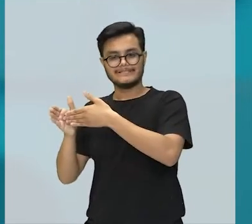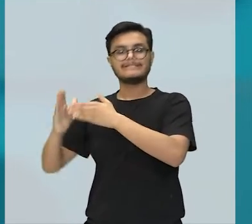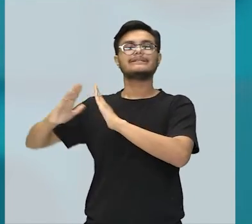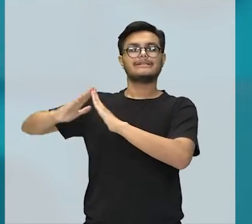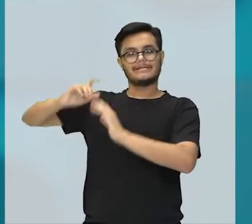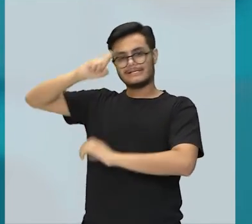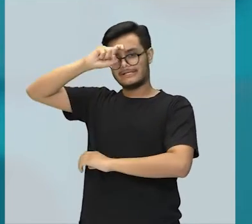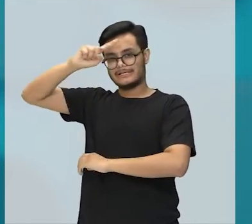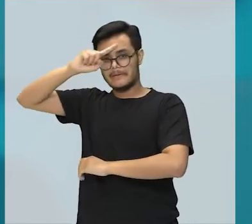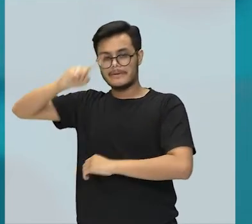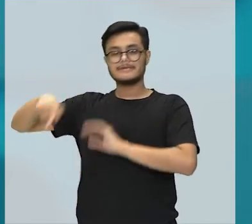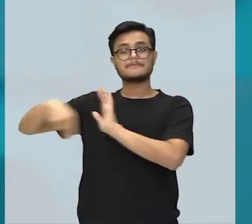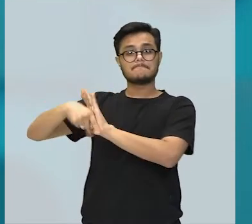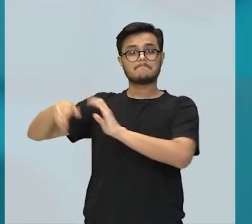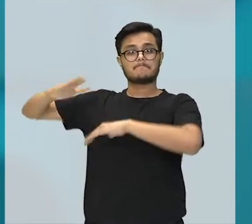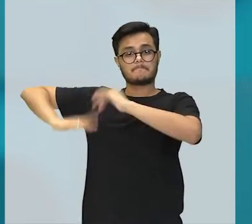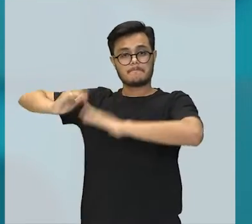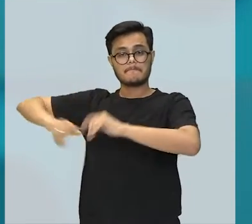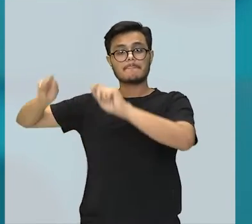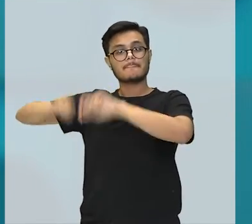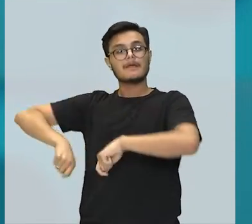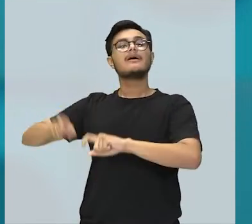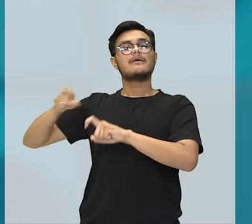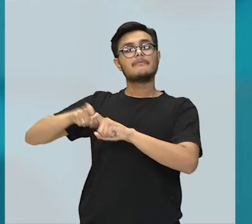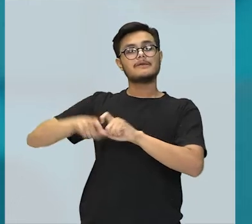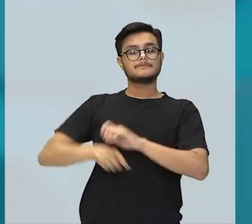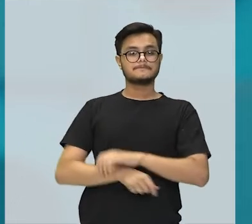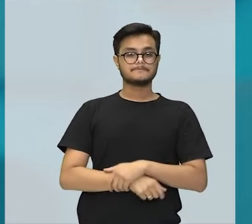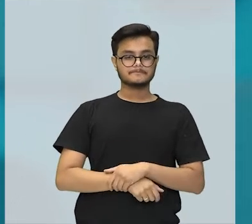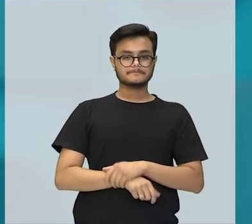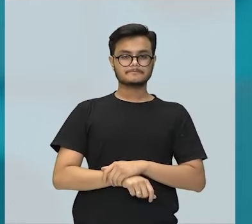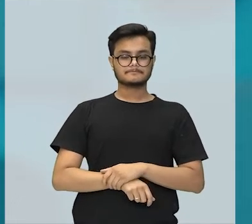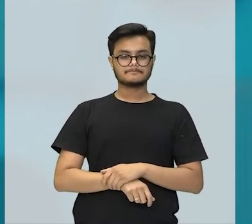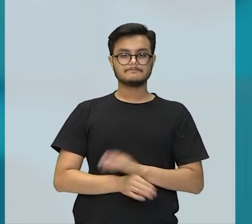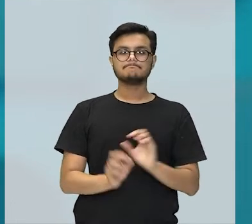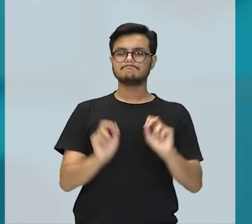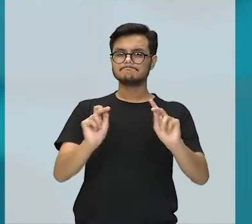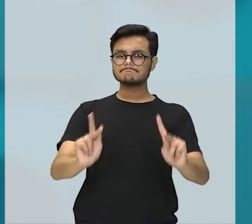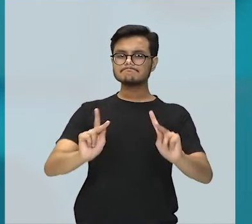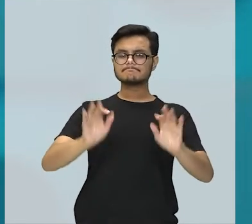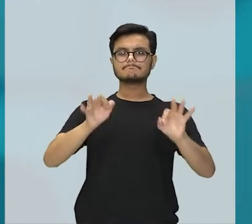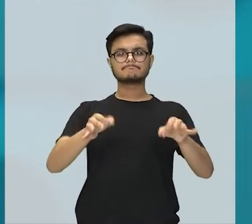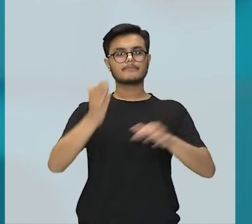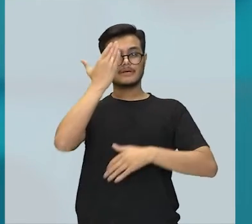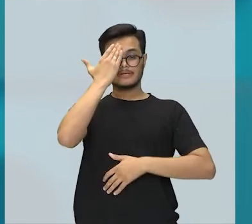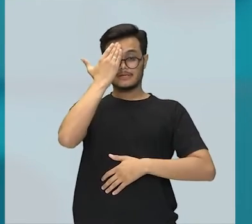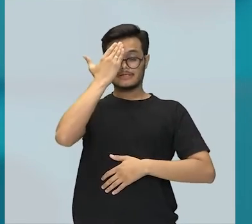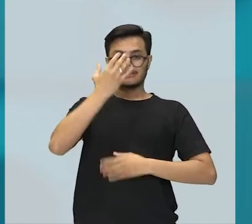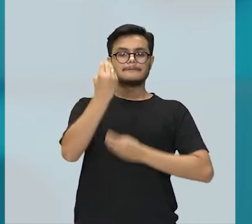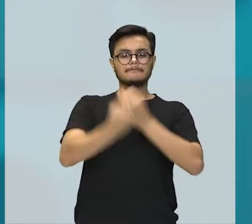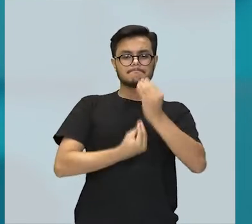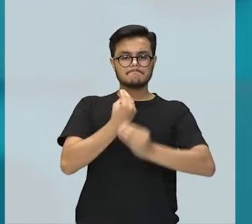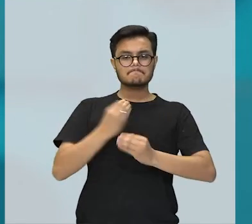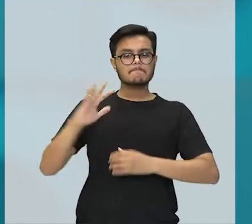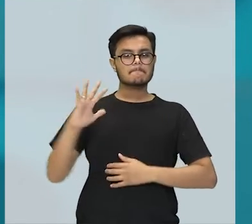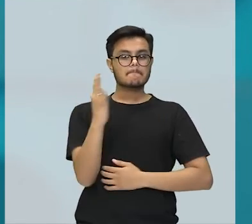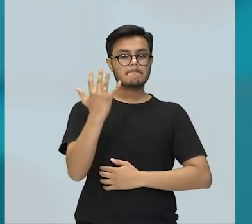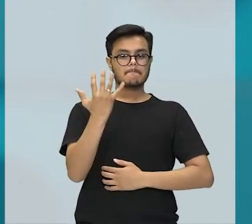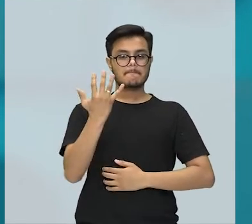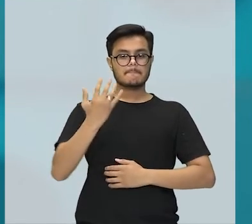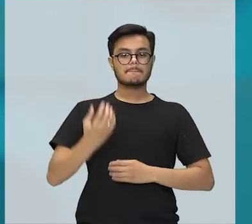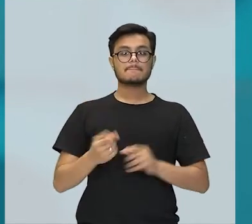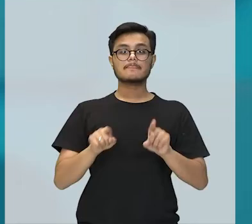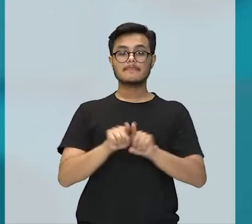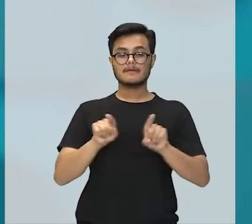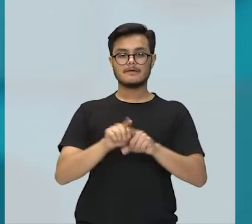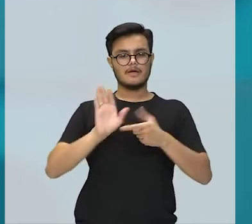Procurar o serviço especializado, certo? Muito bem, agora que vocês já sabem o que fazer no caso de desmaio, eu